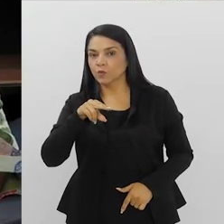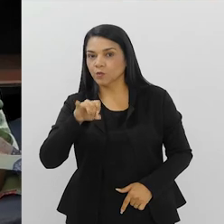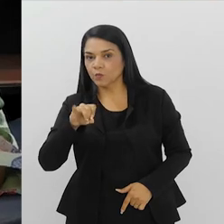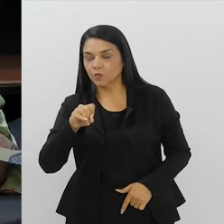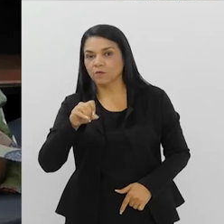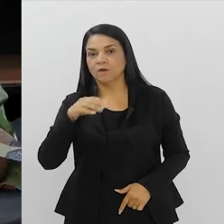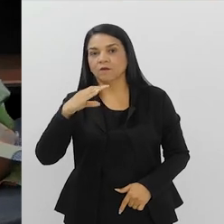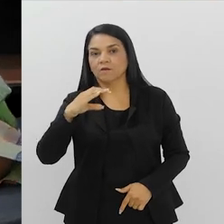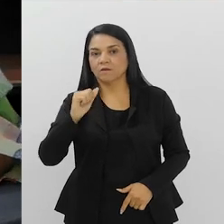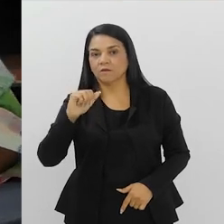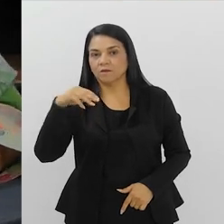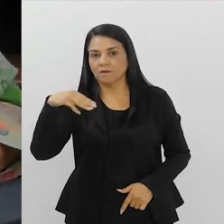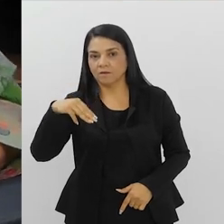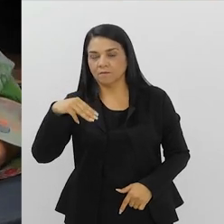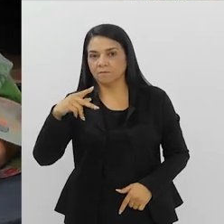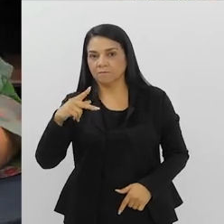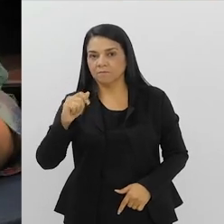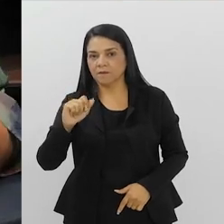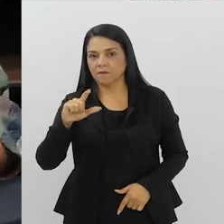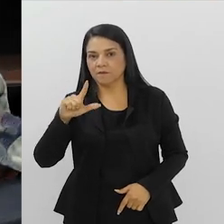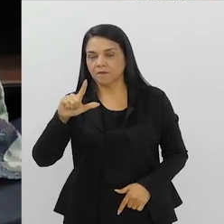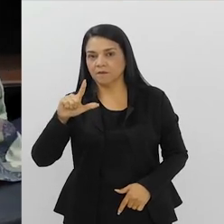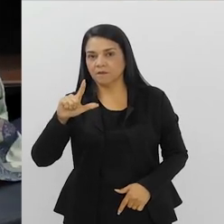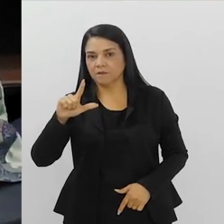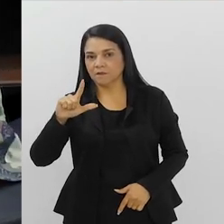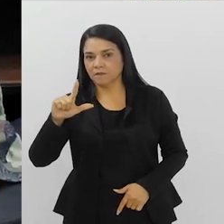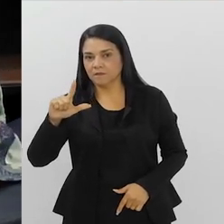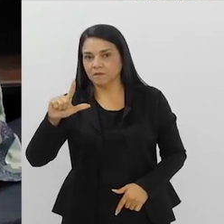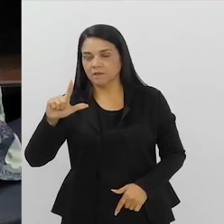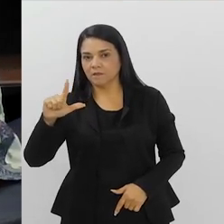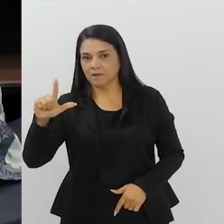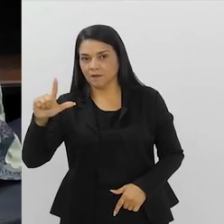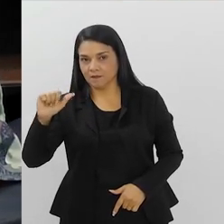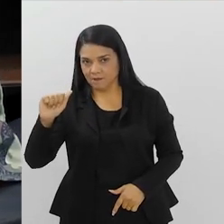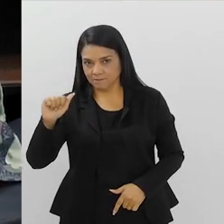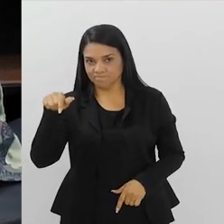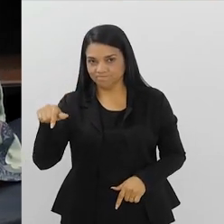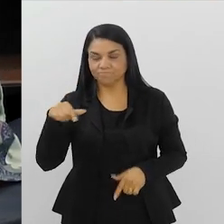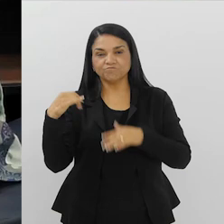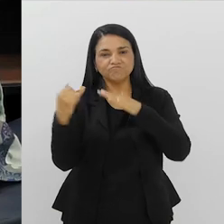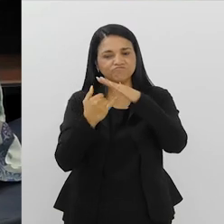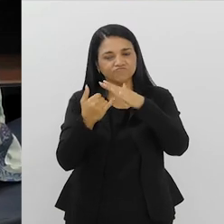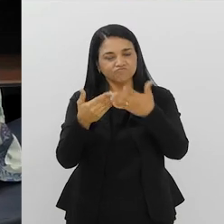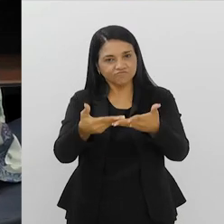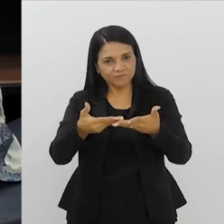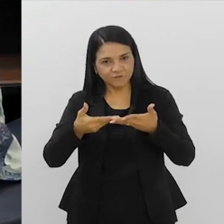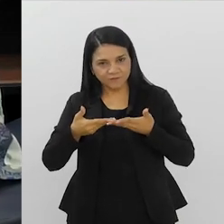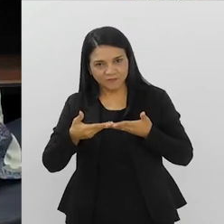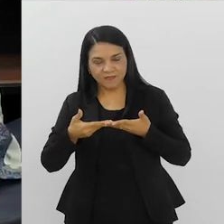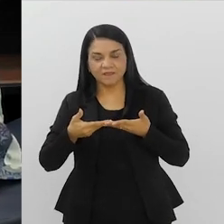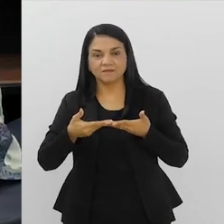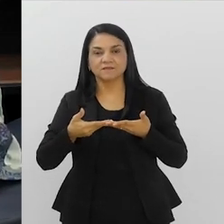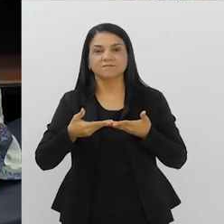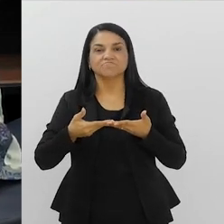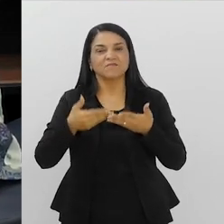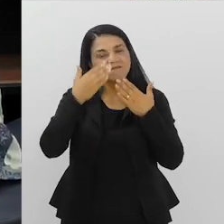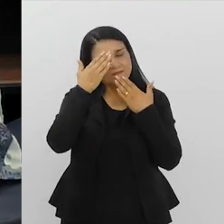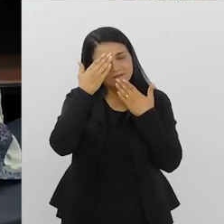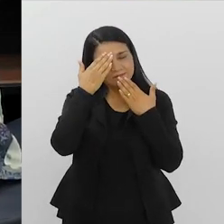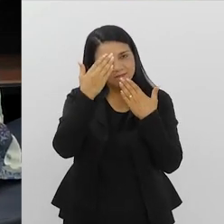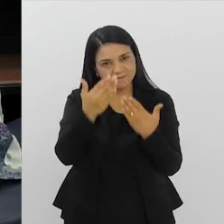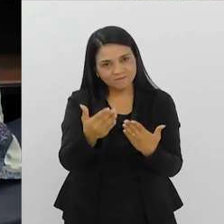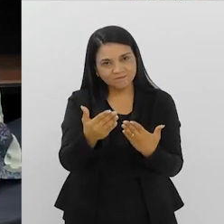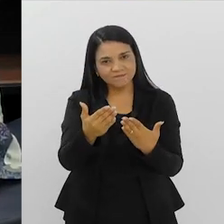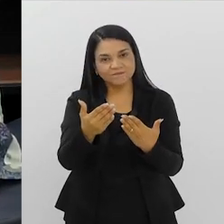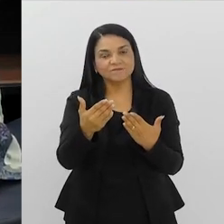eu fui na pedra quando foi colocada a pedra fundamental fundamental que legal e eram somente casais que poderiam